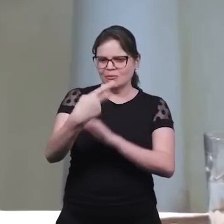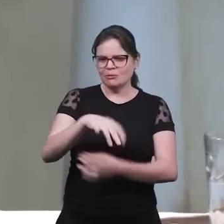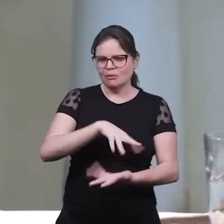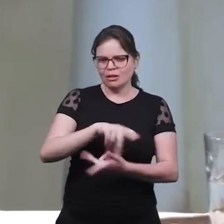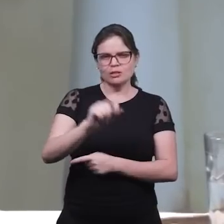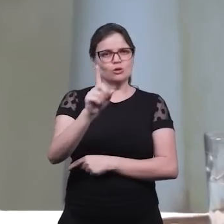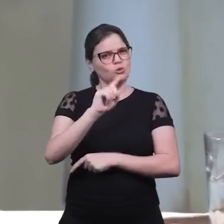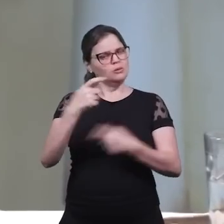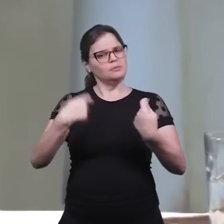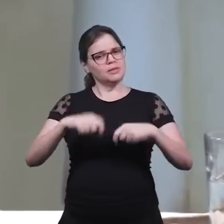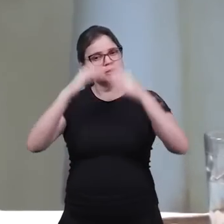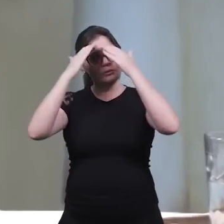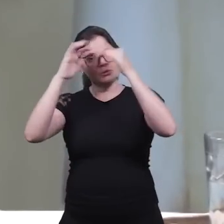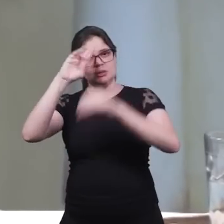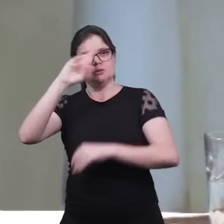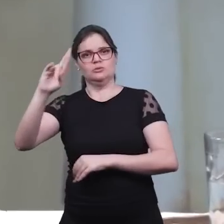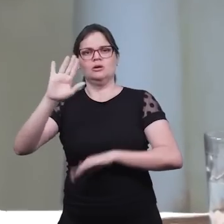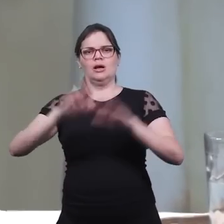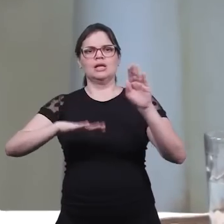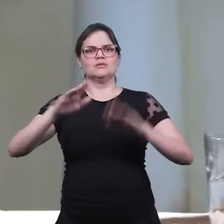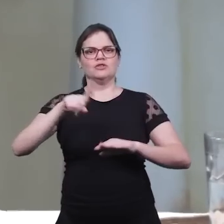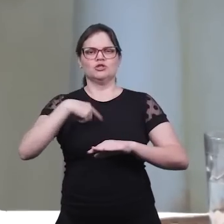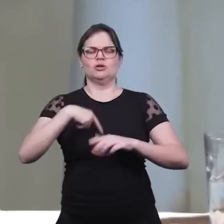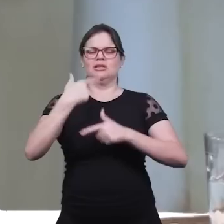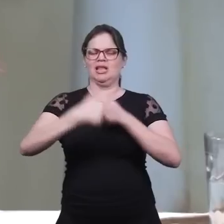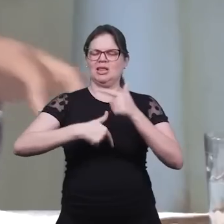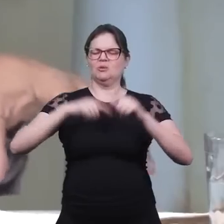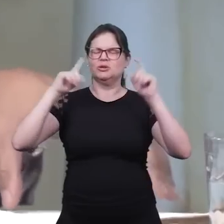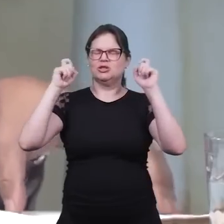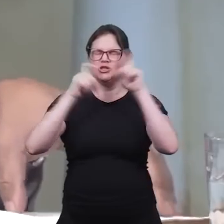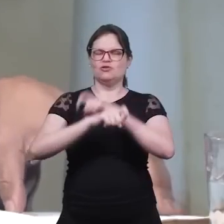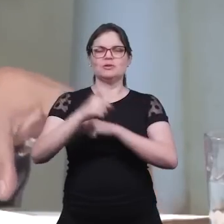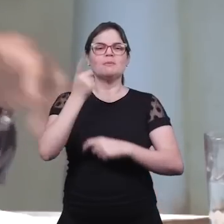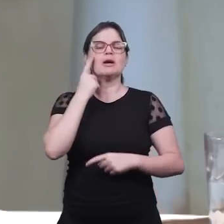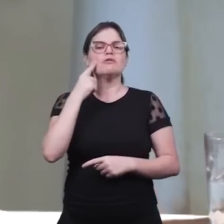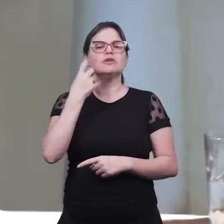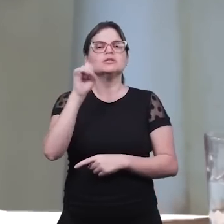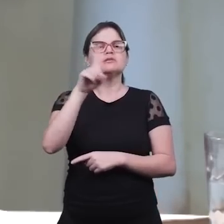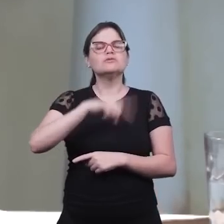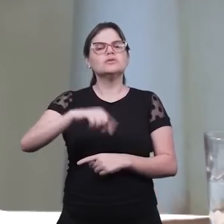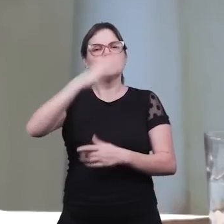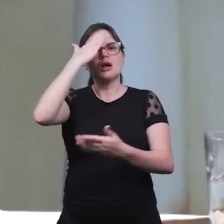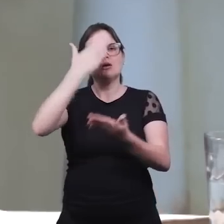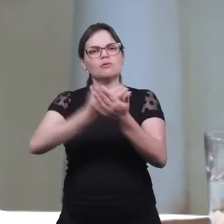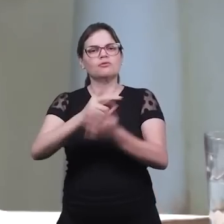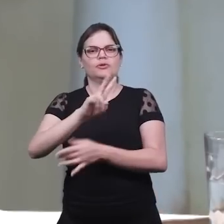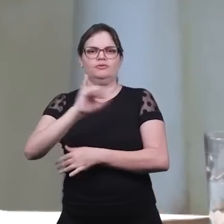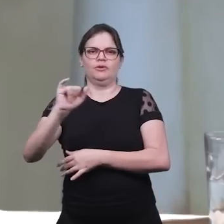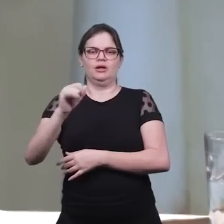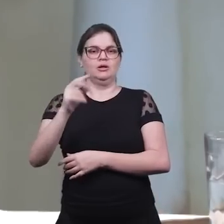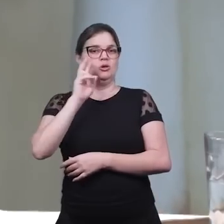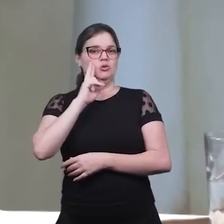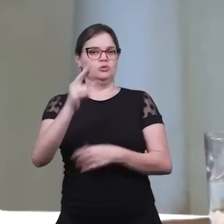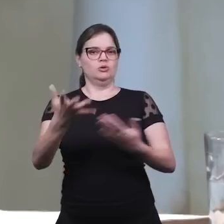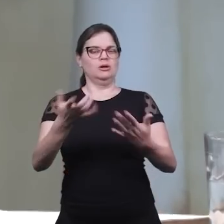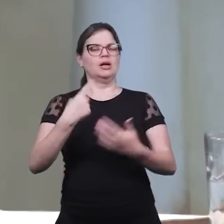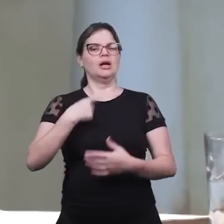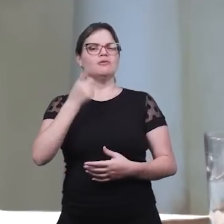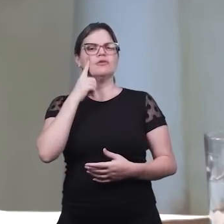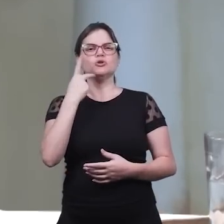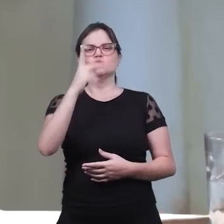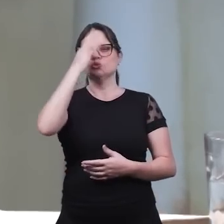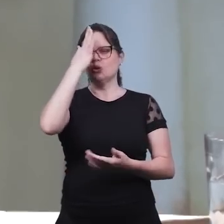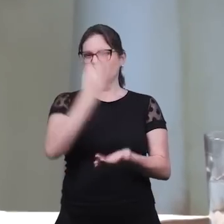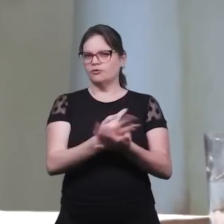está testando, ver se nós vamos confiar nele. Você está sendo provado? Então, Israel foi provado, nós somos provados. O Senhor quer ver onde está a